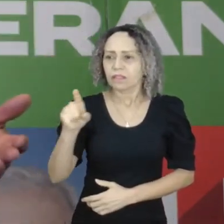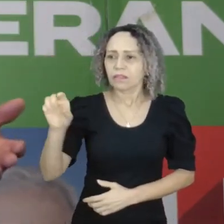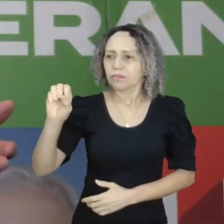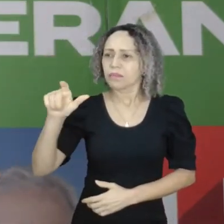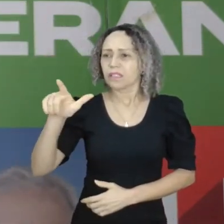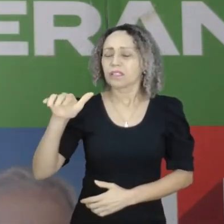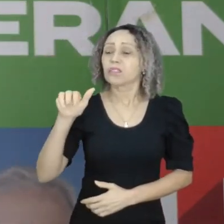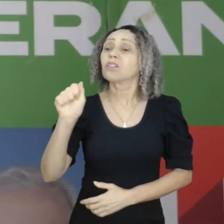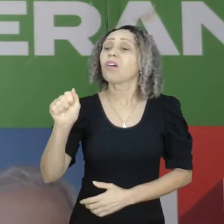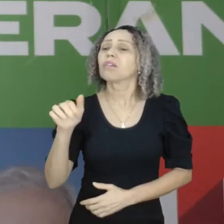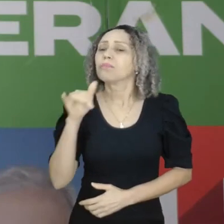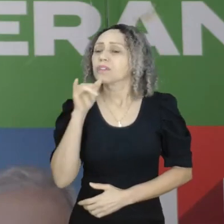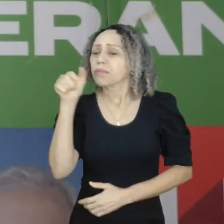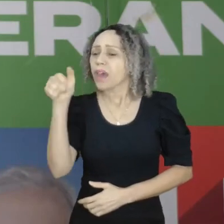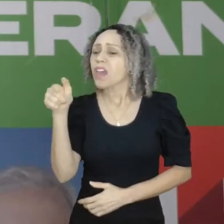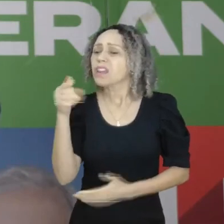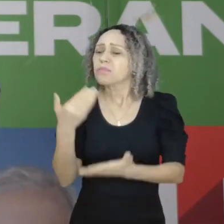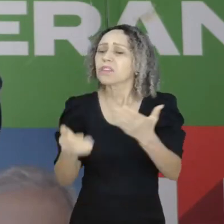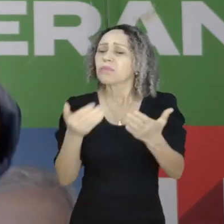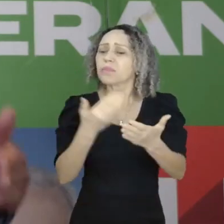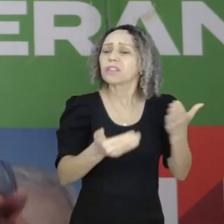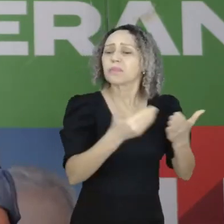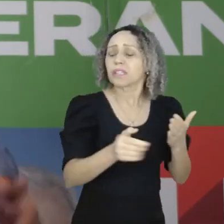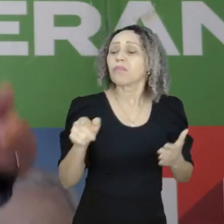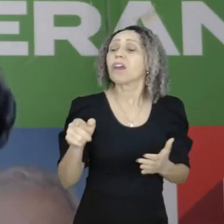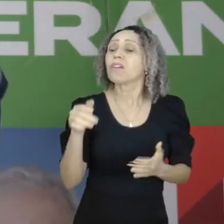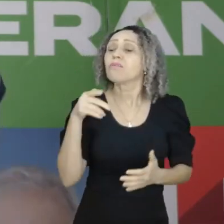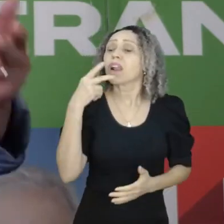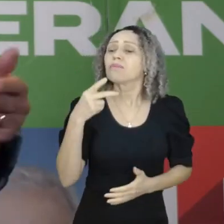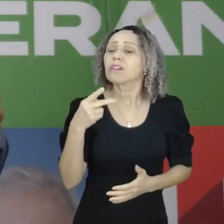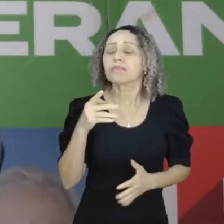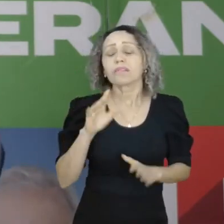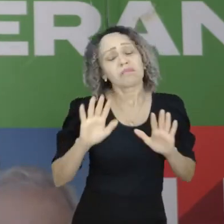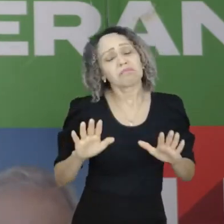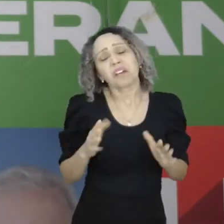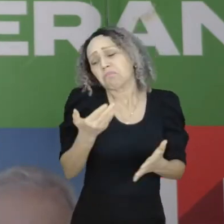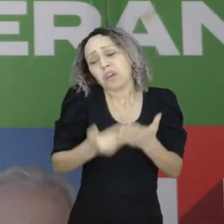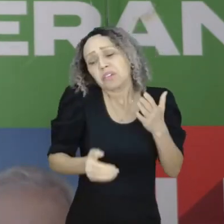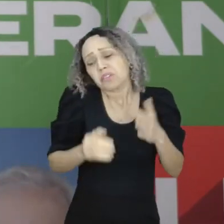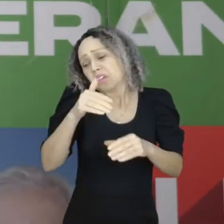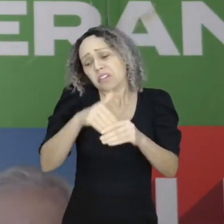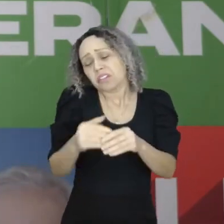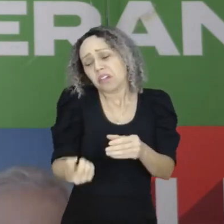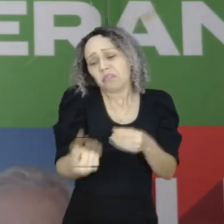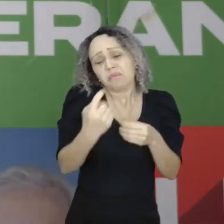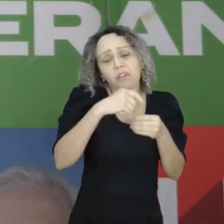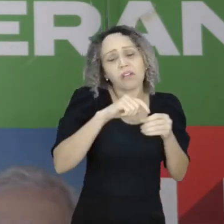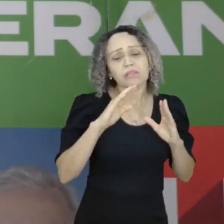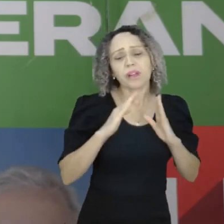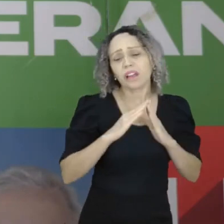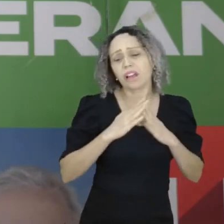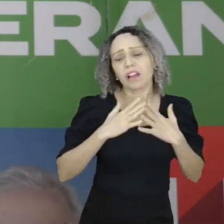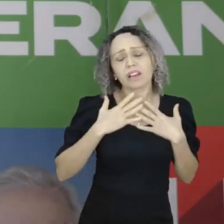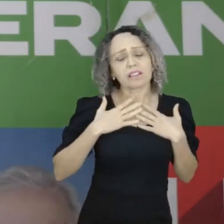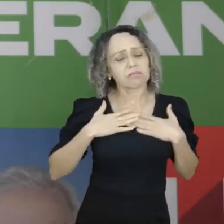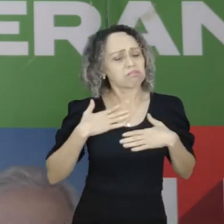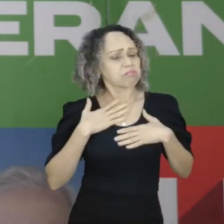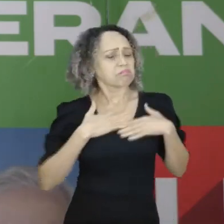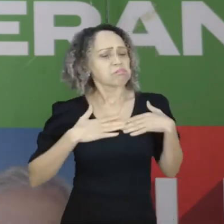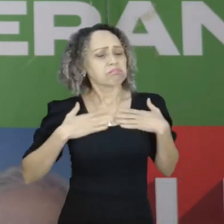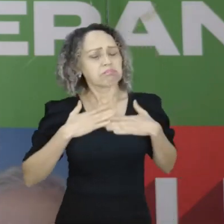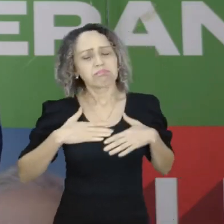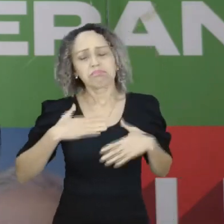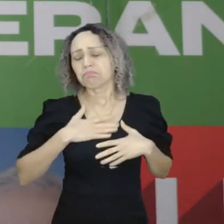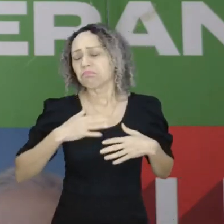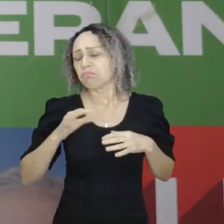disputar outra. Eu fiz isso. Eu perdi para o Collor, eu perdi 2 eleições para o Fernando Henrique Cardoso e eu voltei para casa para me